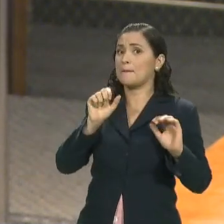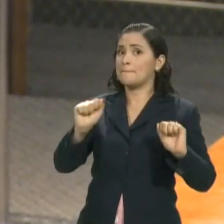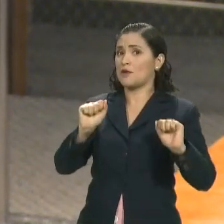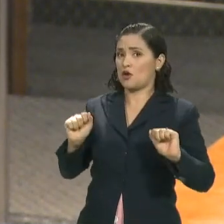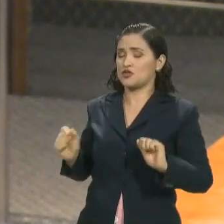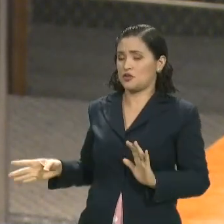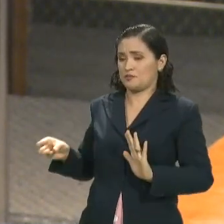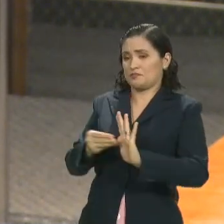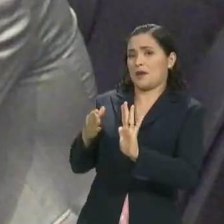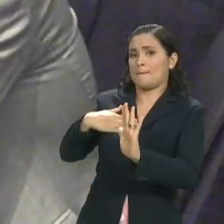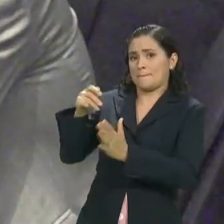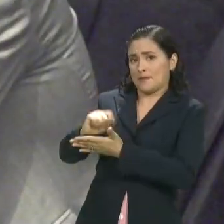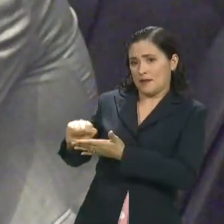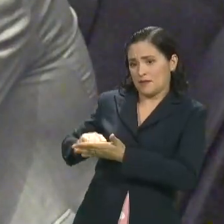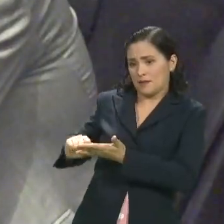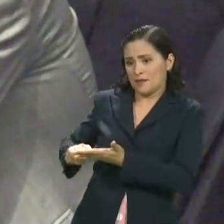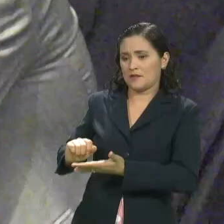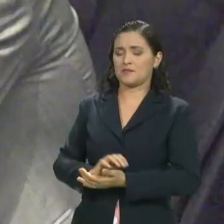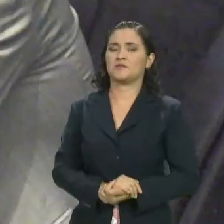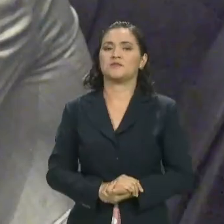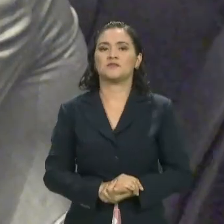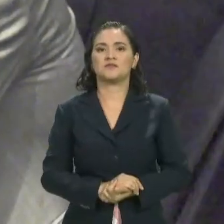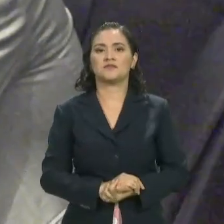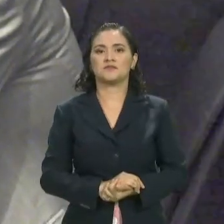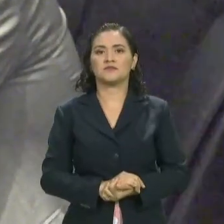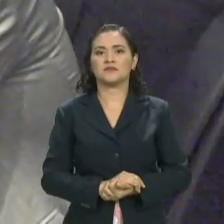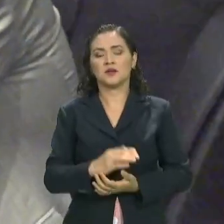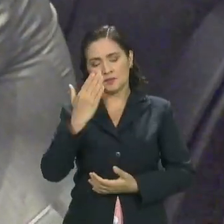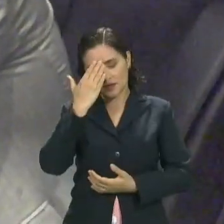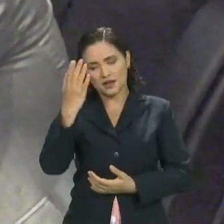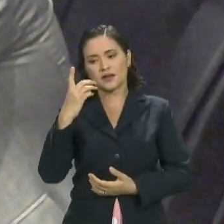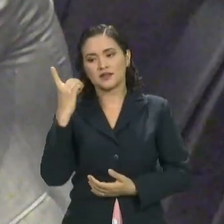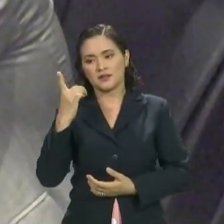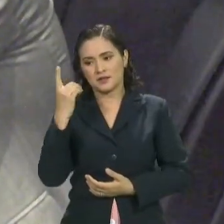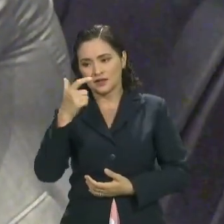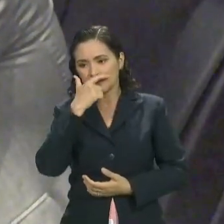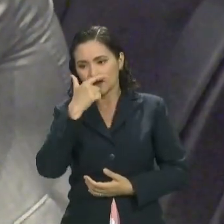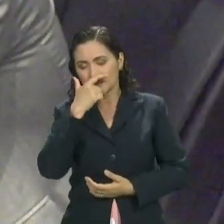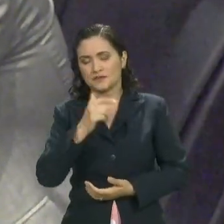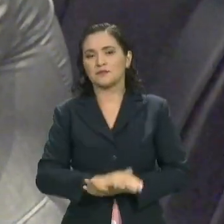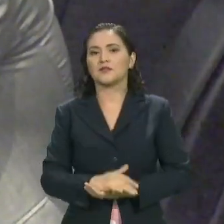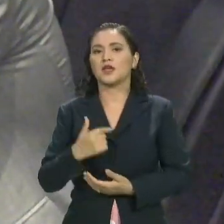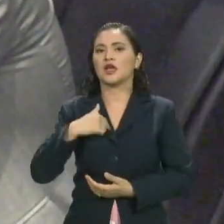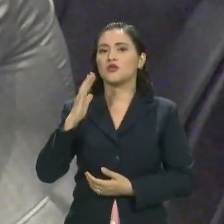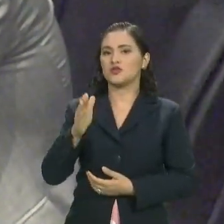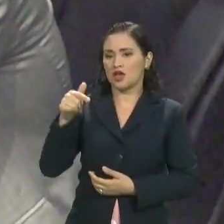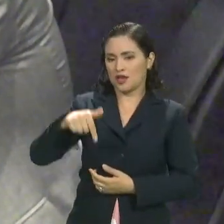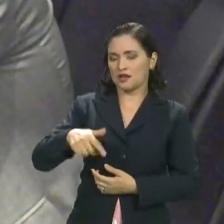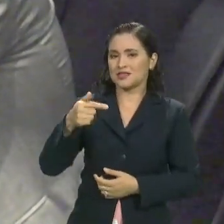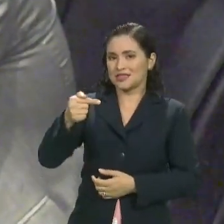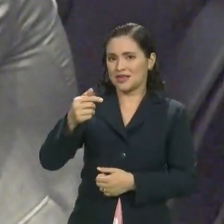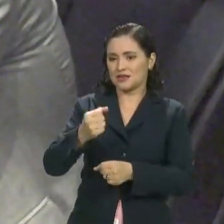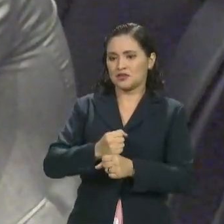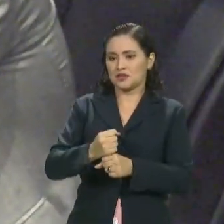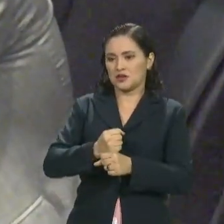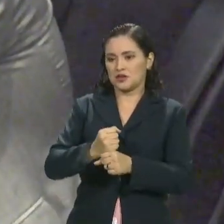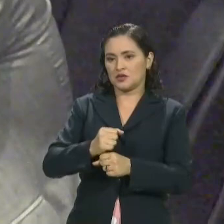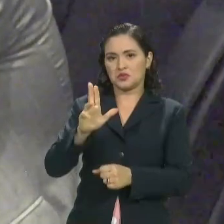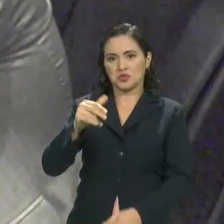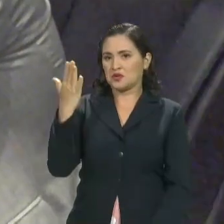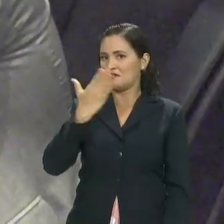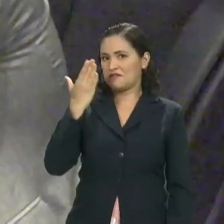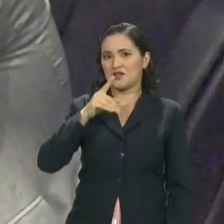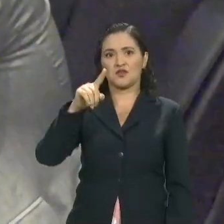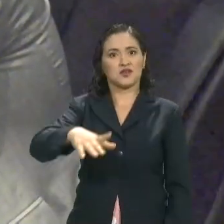ao seu pronunciamento. Obrigado, deputado César. Eu, de 7 anos e alguns dias que estou nessa casa, confesso que eu nunca vi os seus olhos